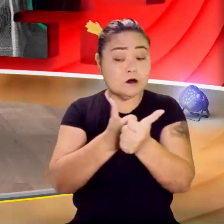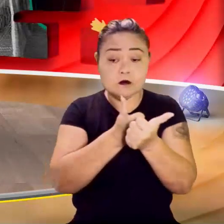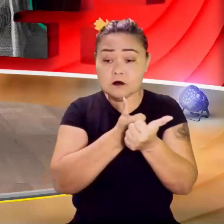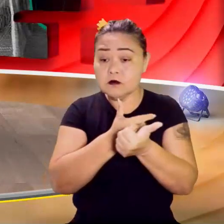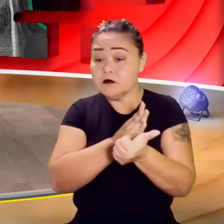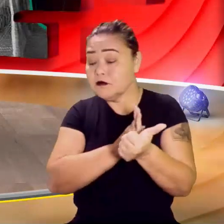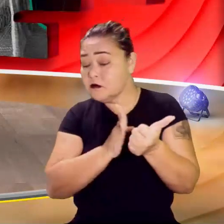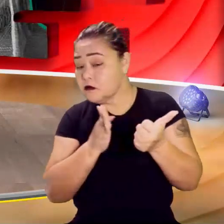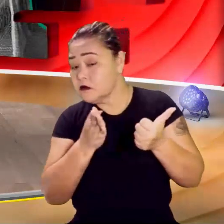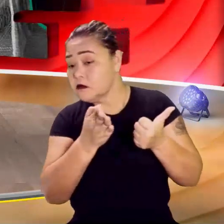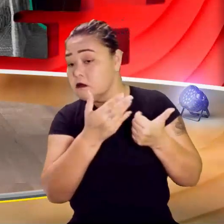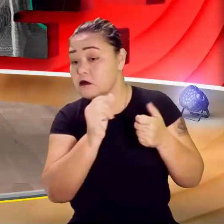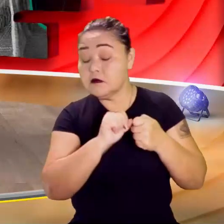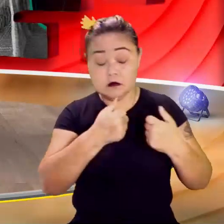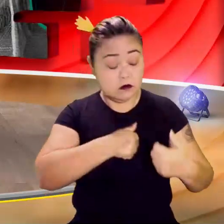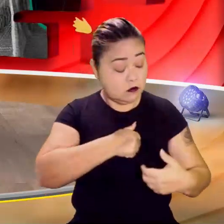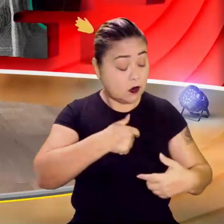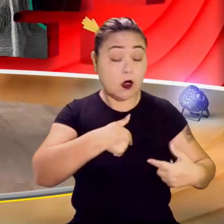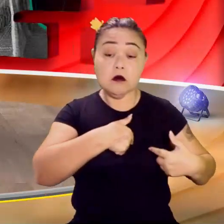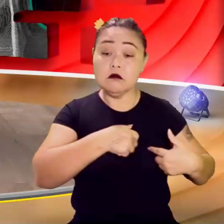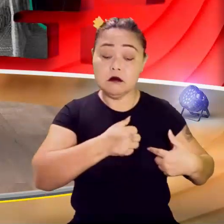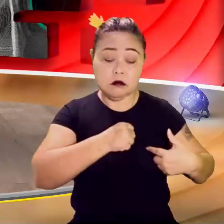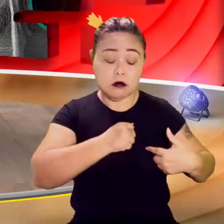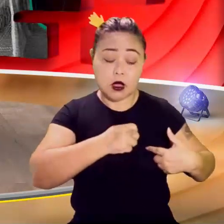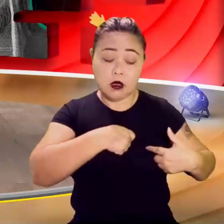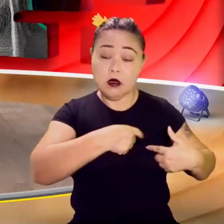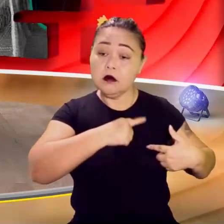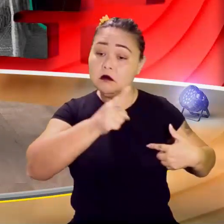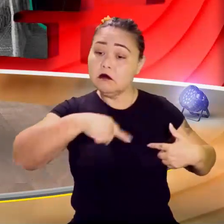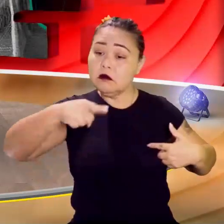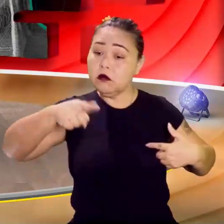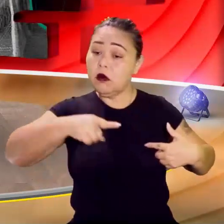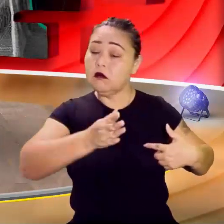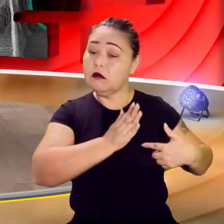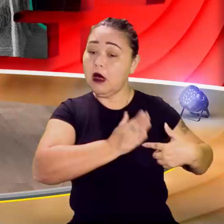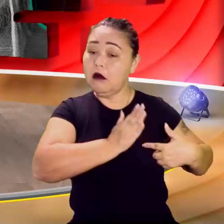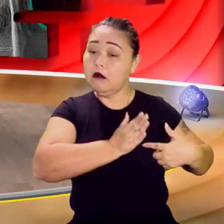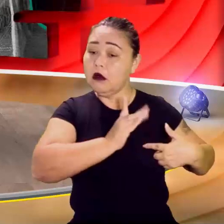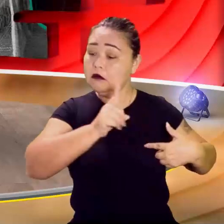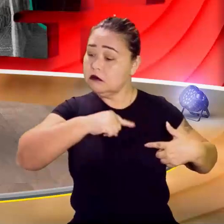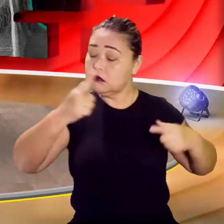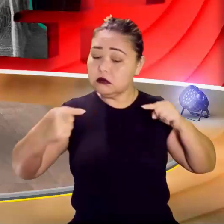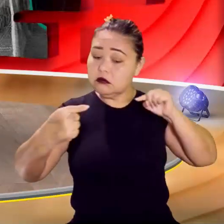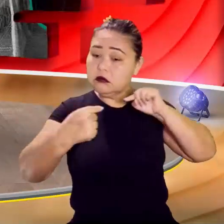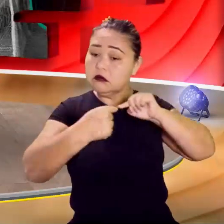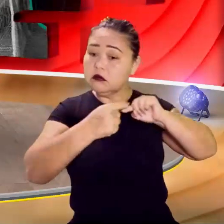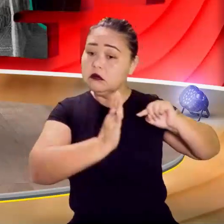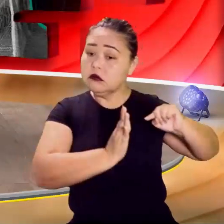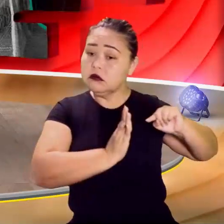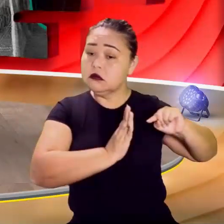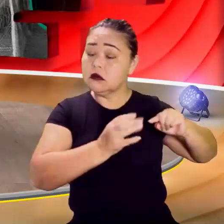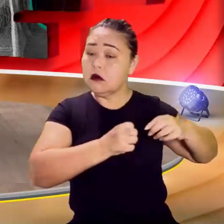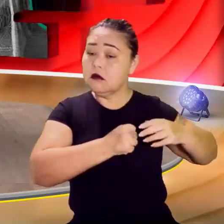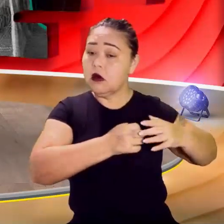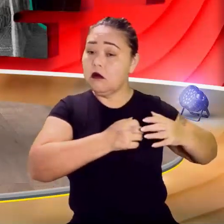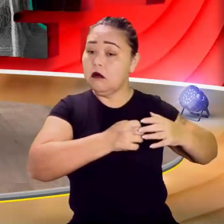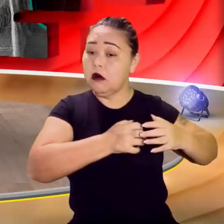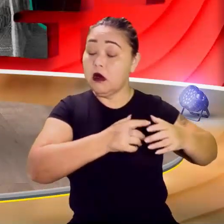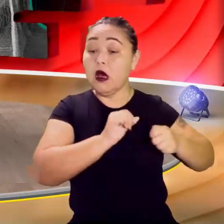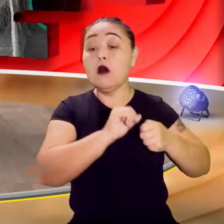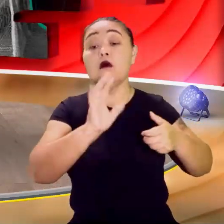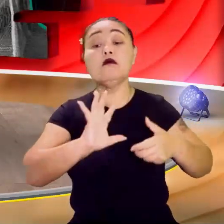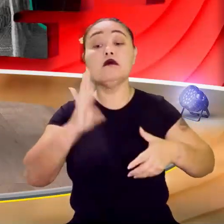um rastreio sobre batimentos cardíacos. Nós temos um aparelho hoje. Aconteceu algum problema no